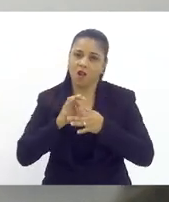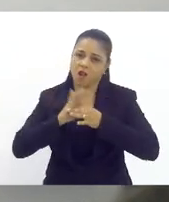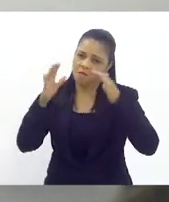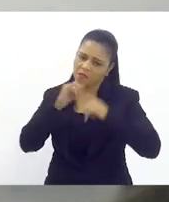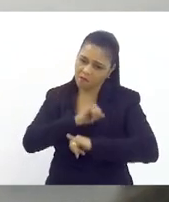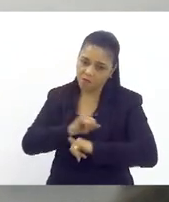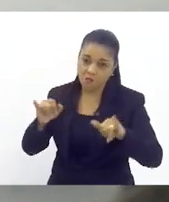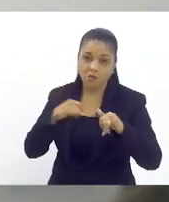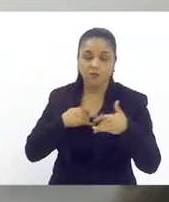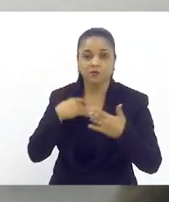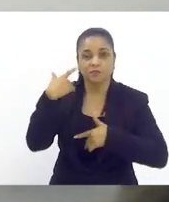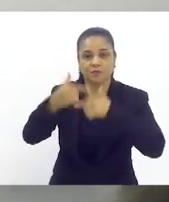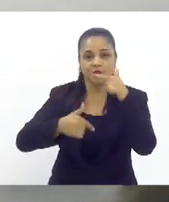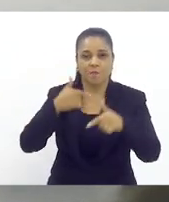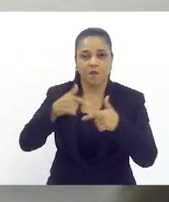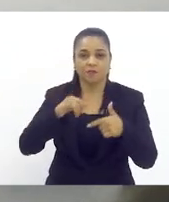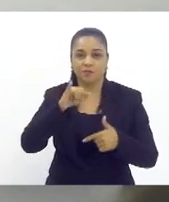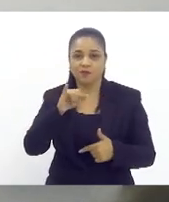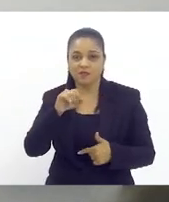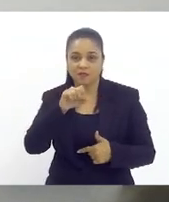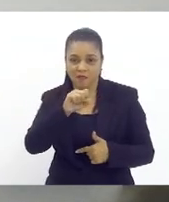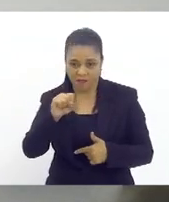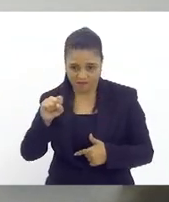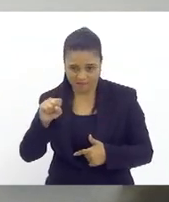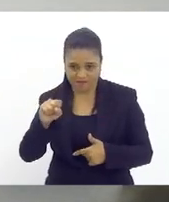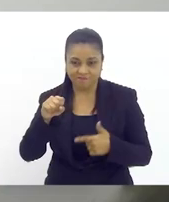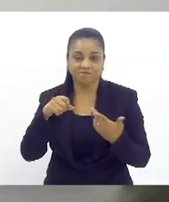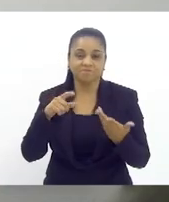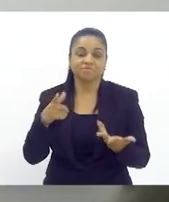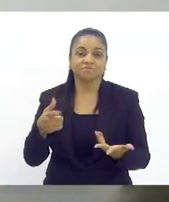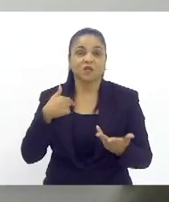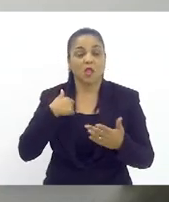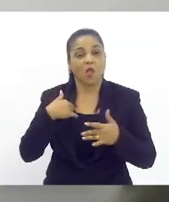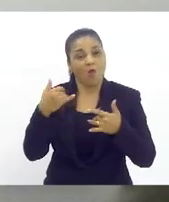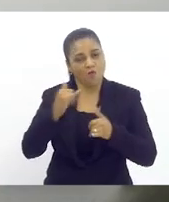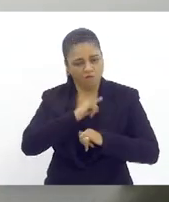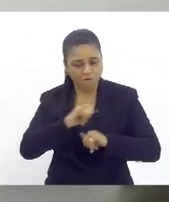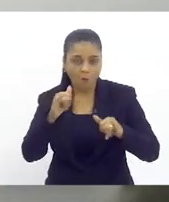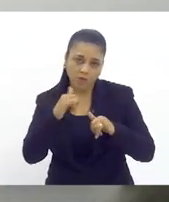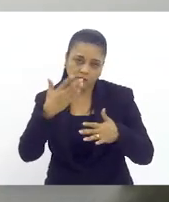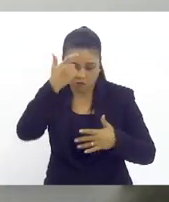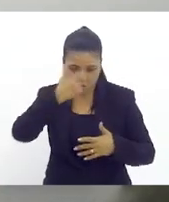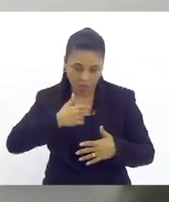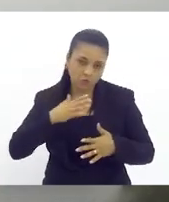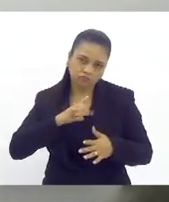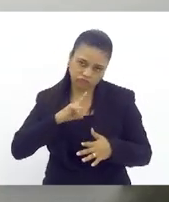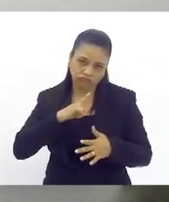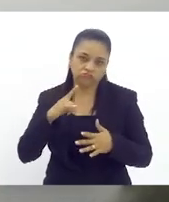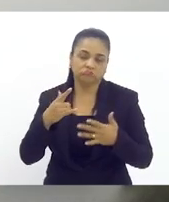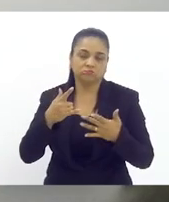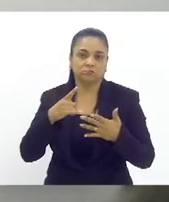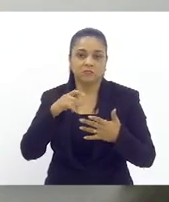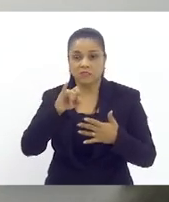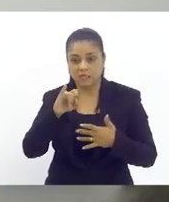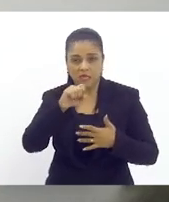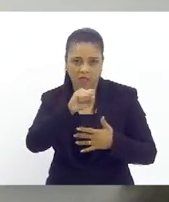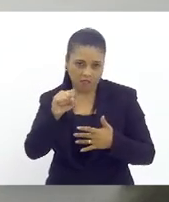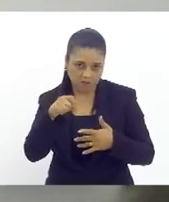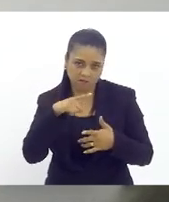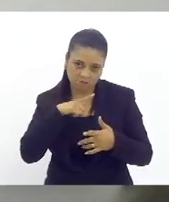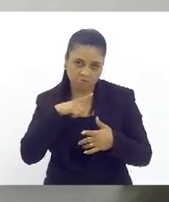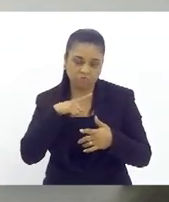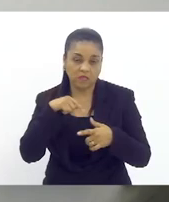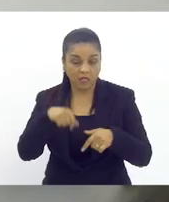trabalho do is mas mas porque eu tô aqui e tenho essa informação não porque só o IES trabalha nessa agenda né o rio